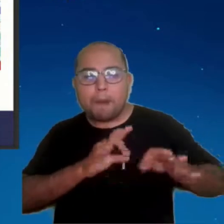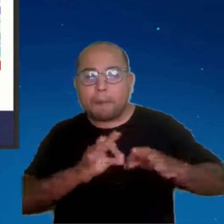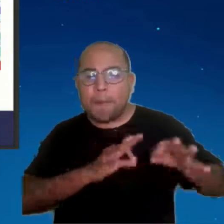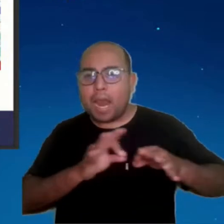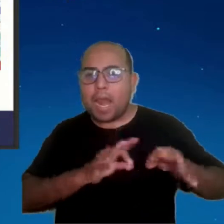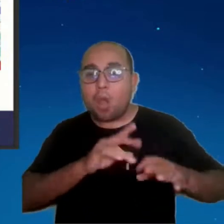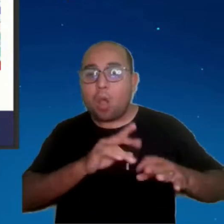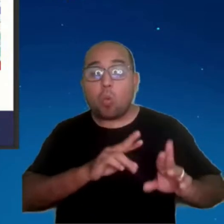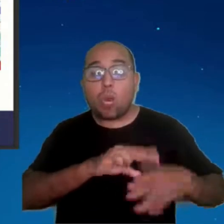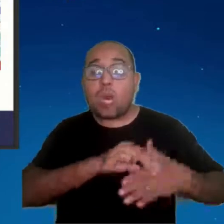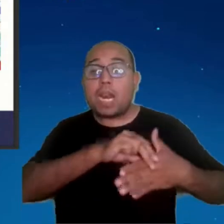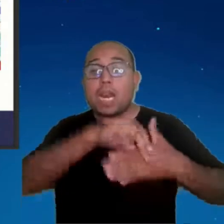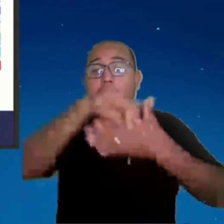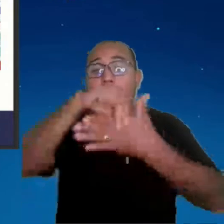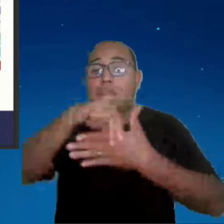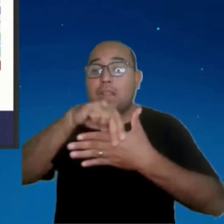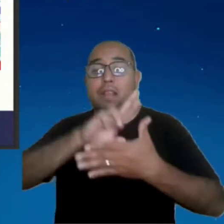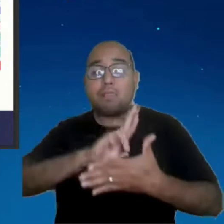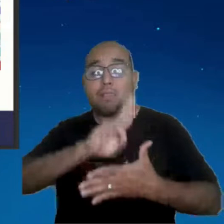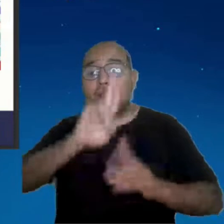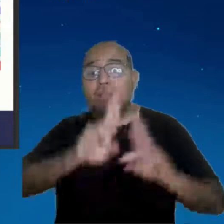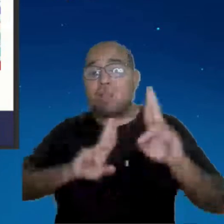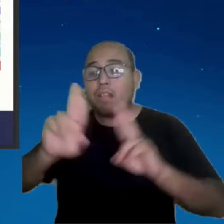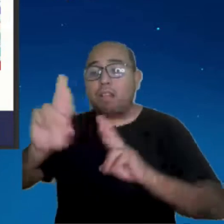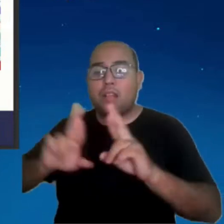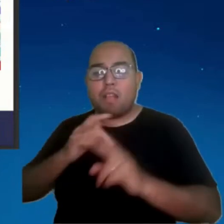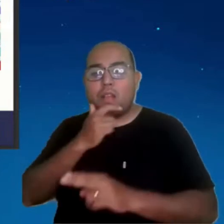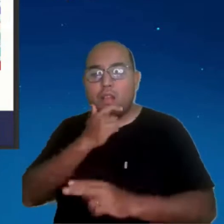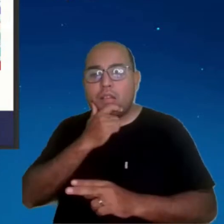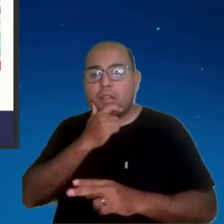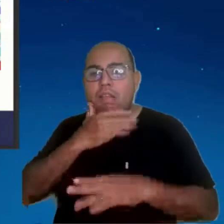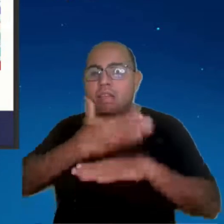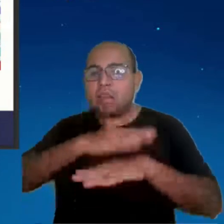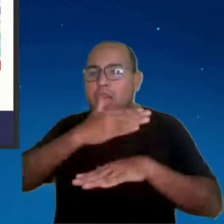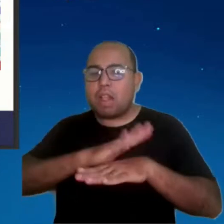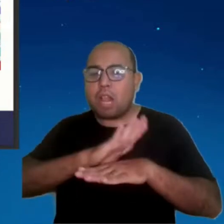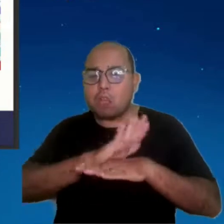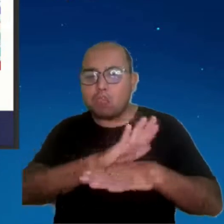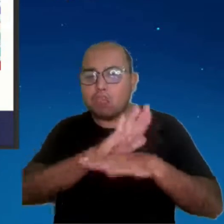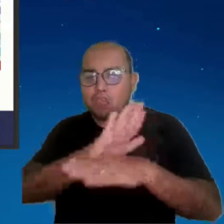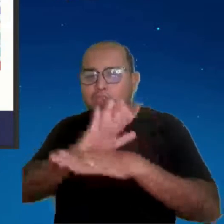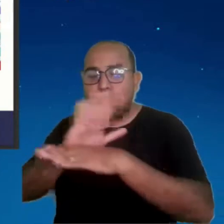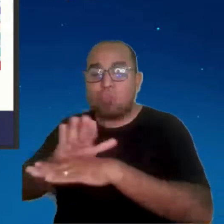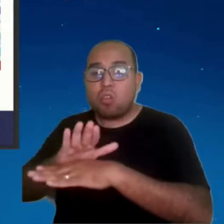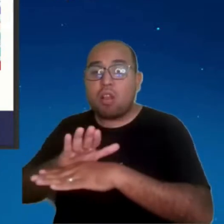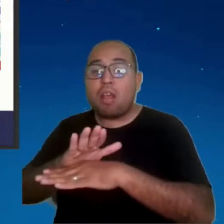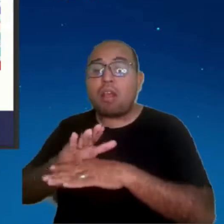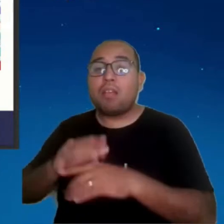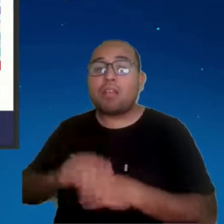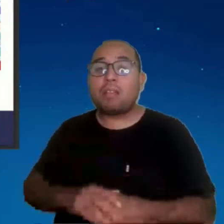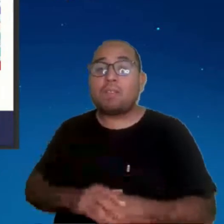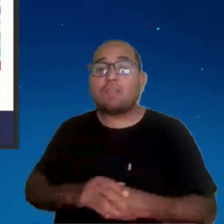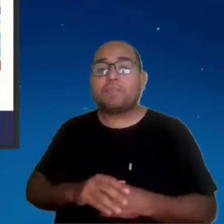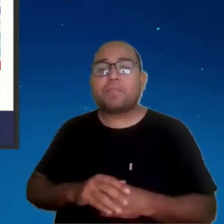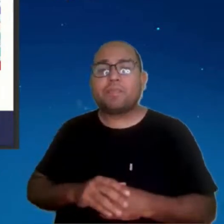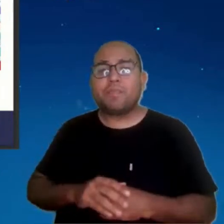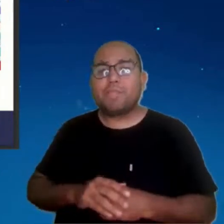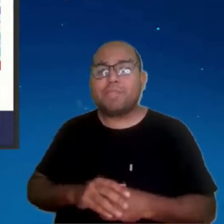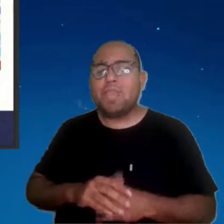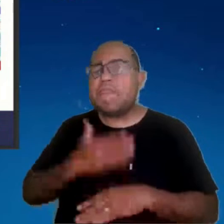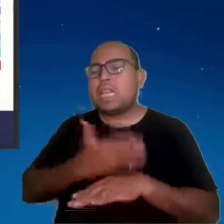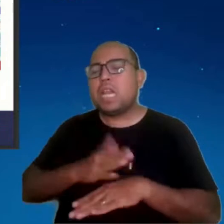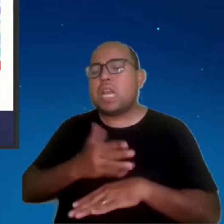ponta, porque eles vão multiplicando em escala. É aproveitando o momento para ter treinamentos, não são